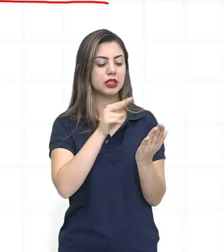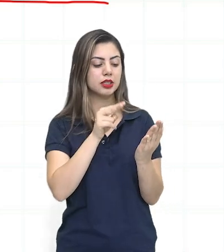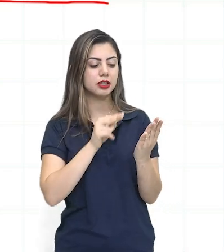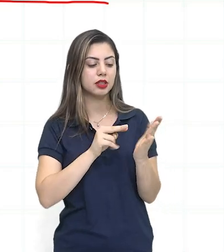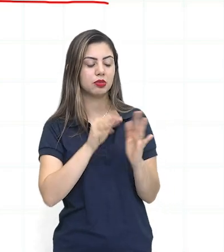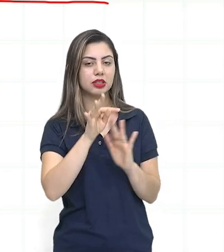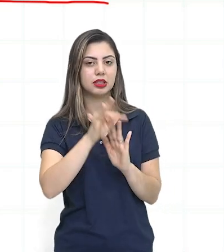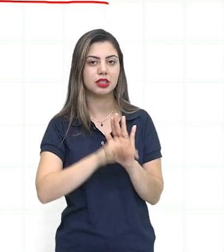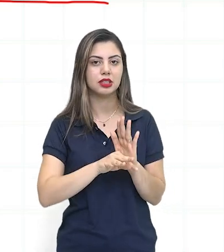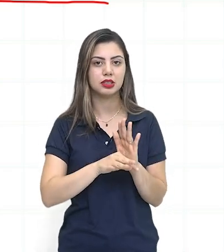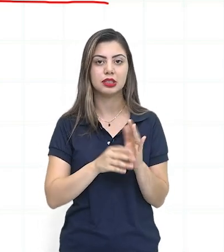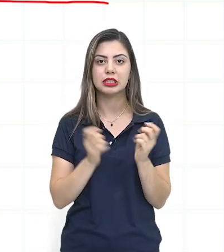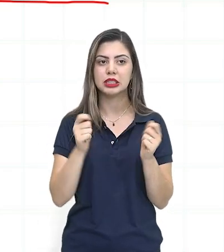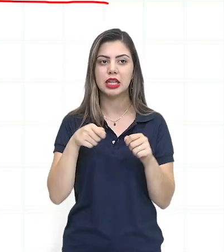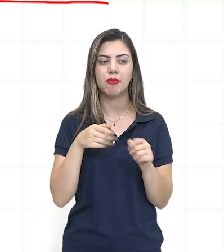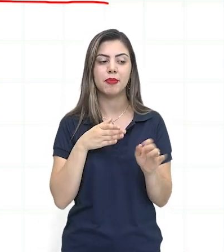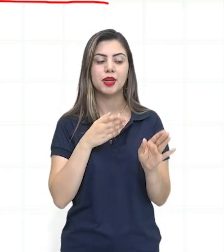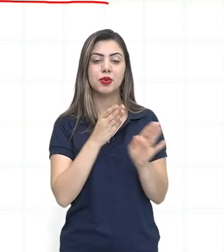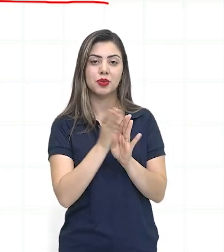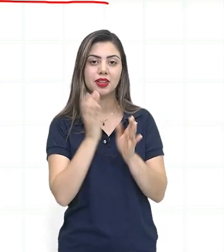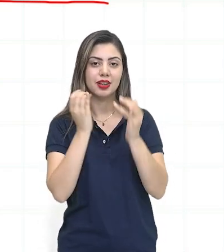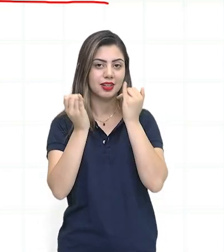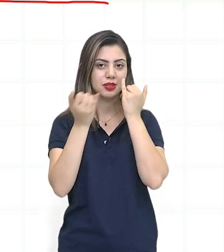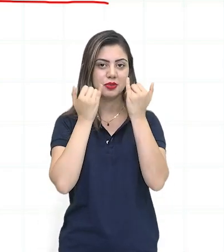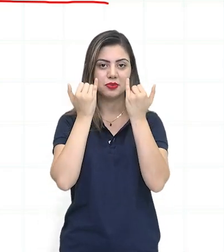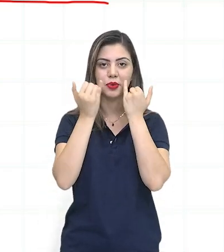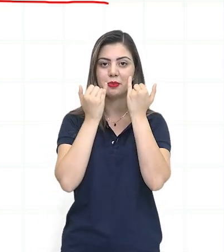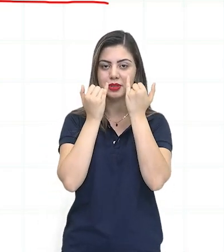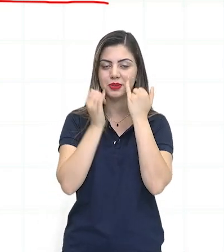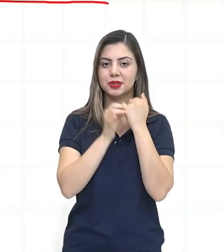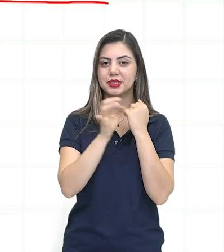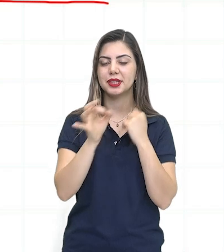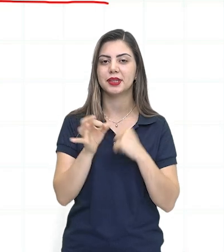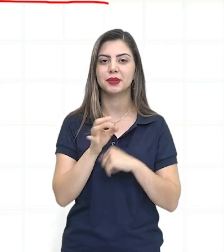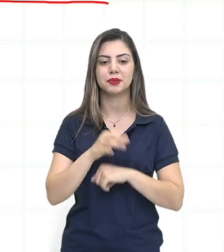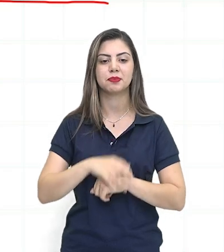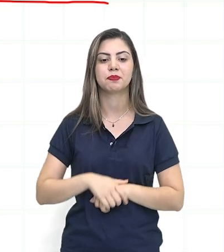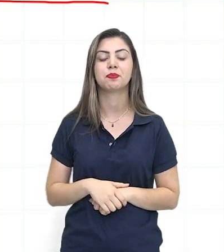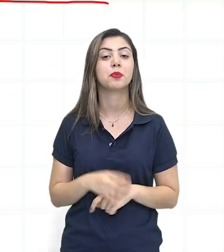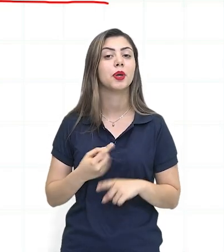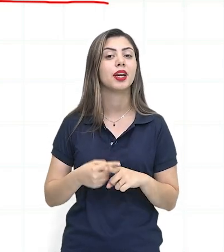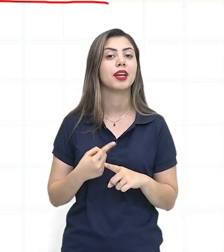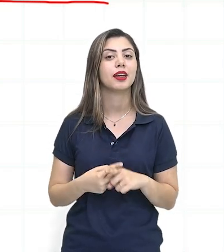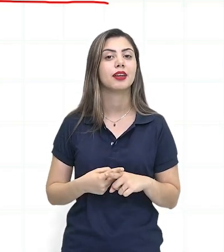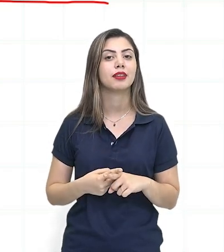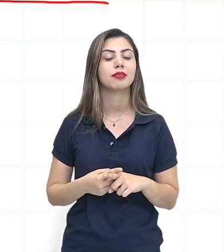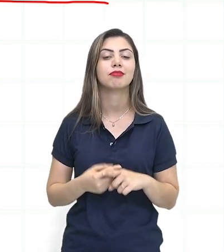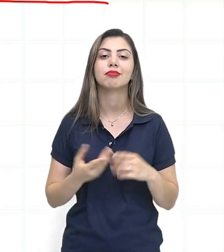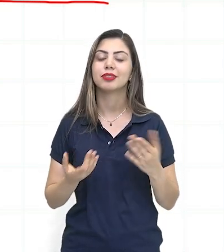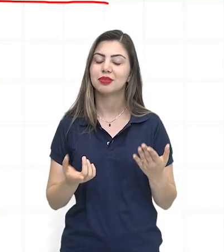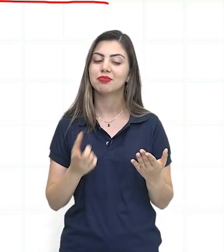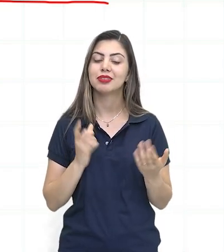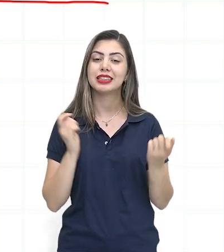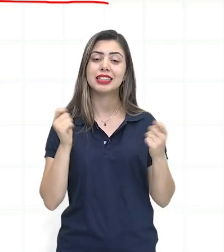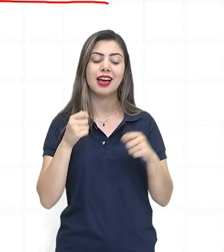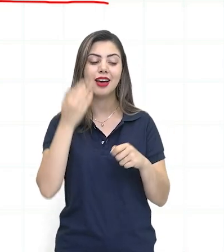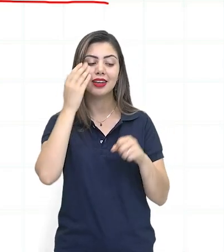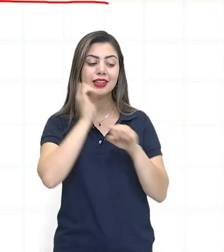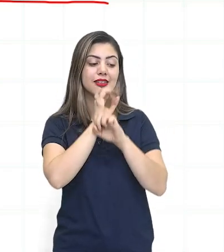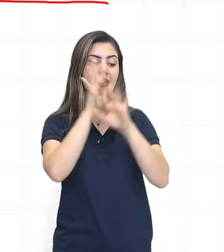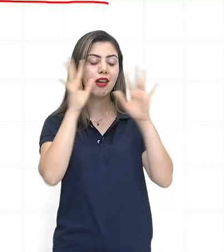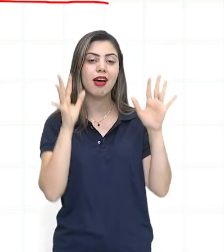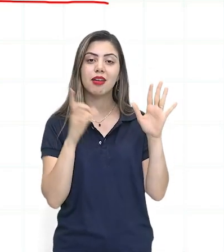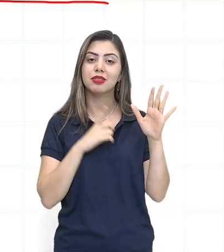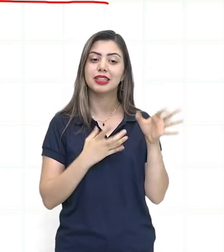você consegue identificar essas informações explícitas. Por quê? Porque elas estão de forma clara, de